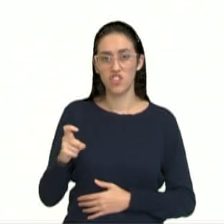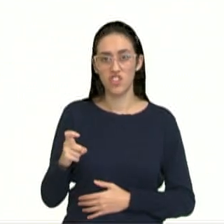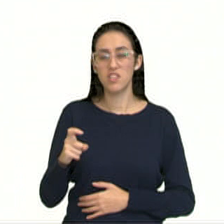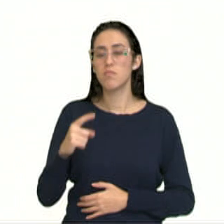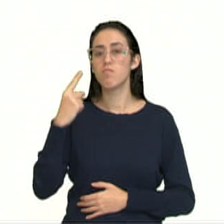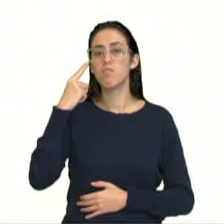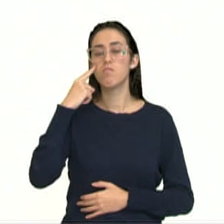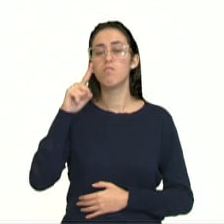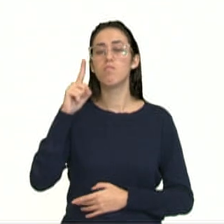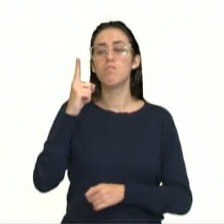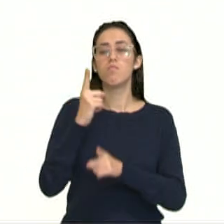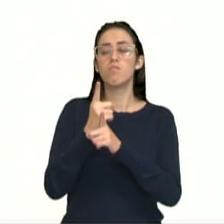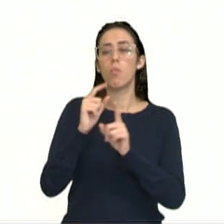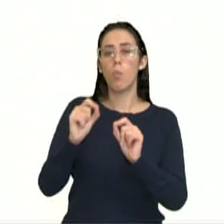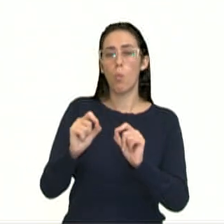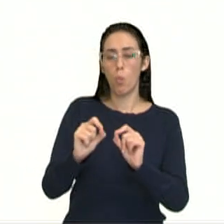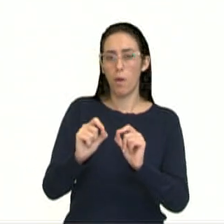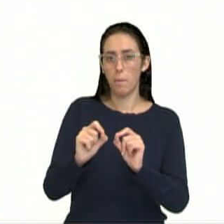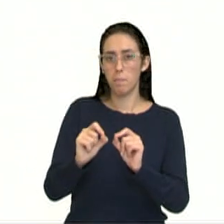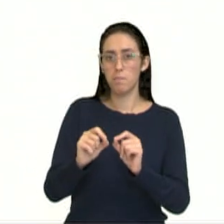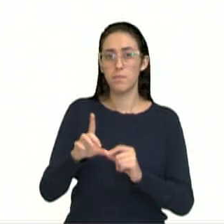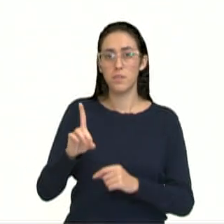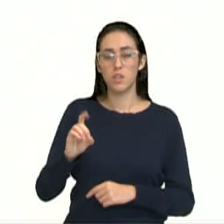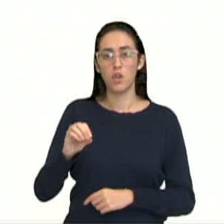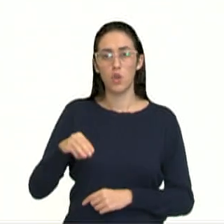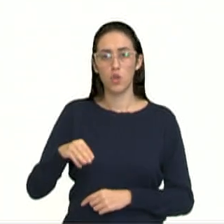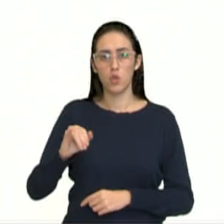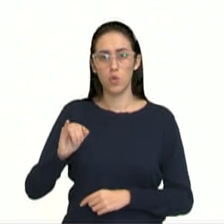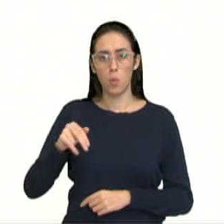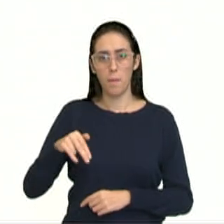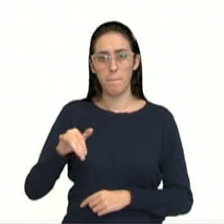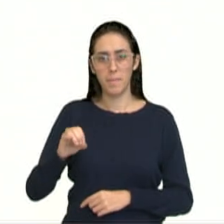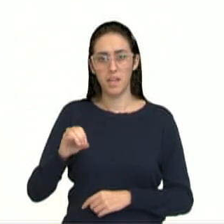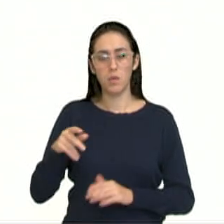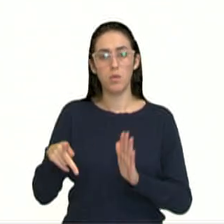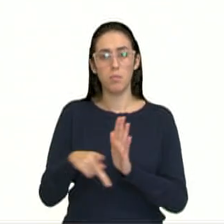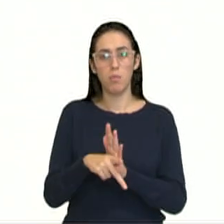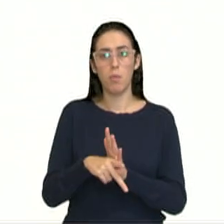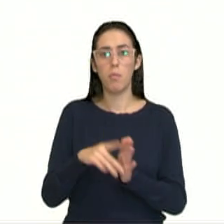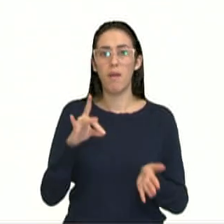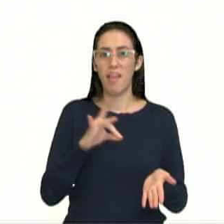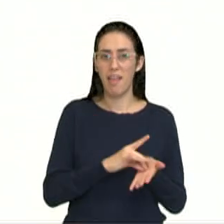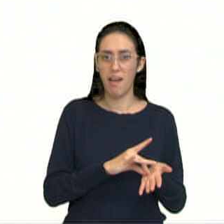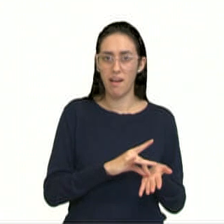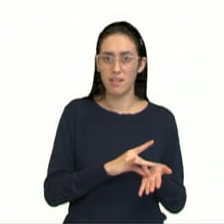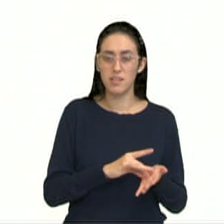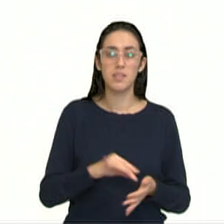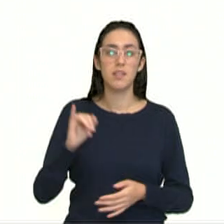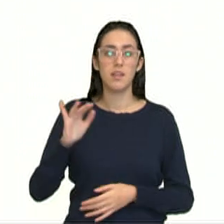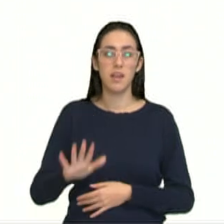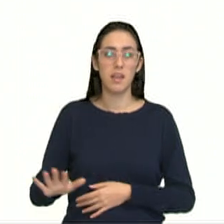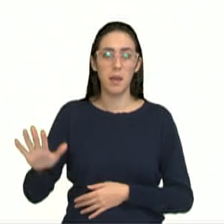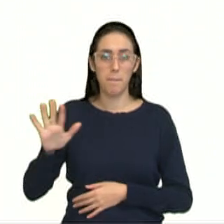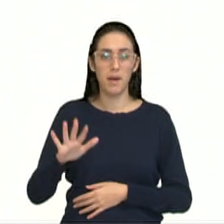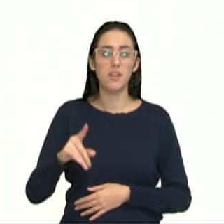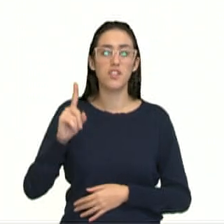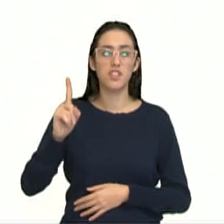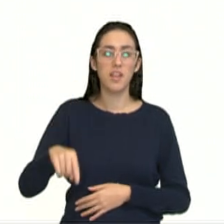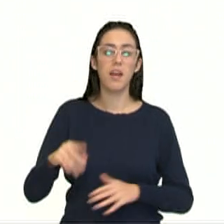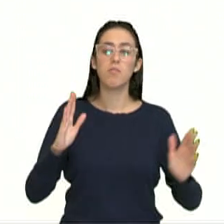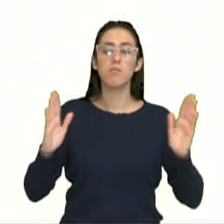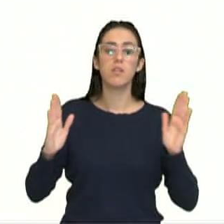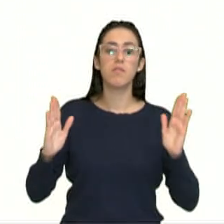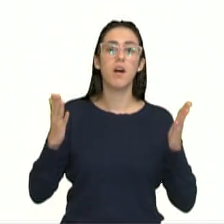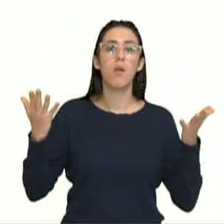verifico que o meu domínio pertence aos reais e a minha imagem está no intervalo de quanto?